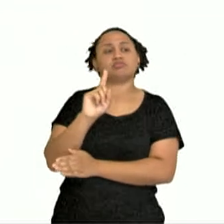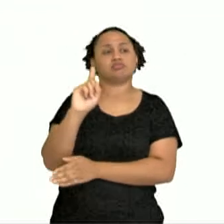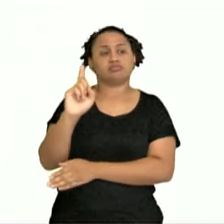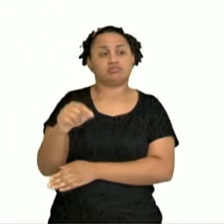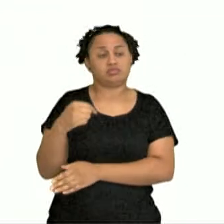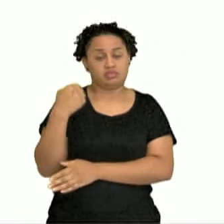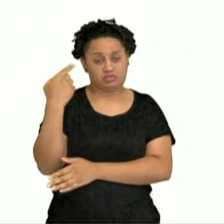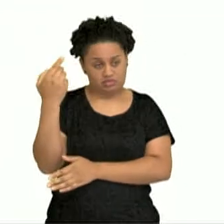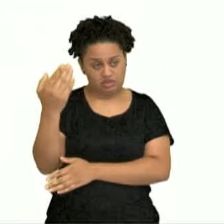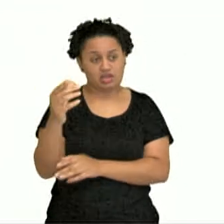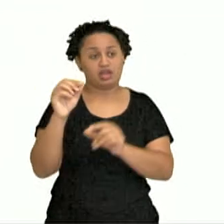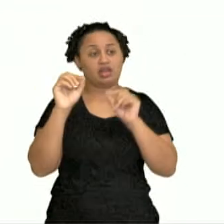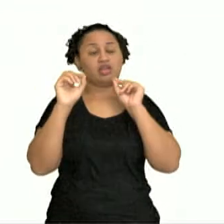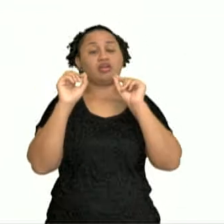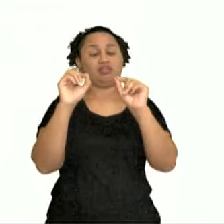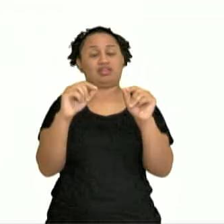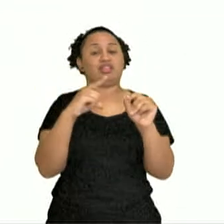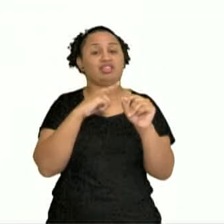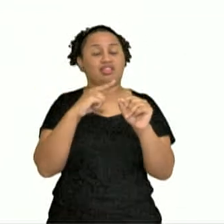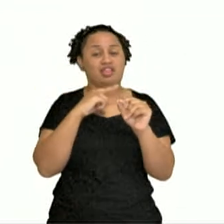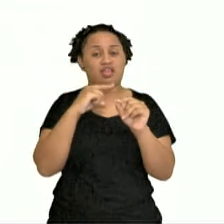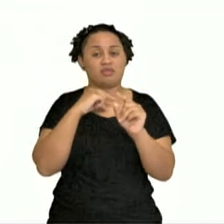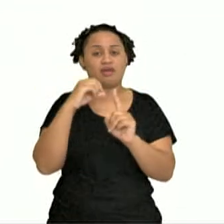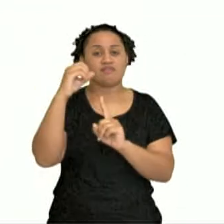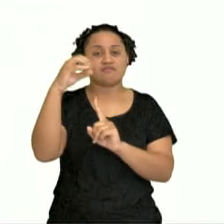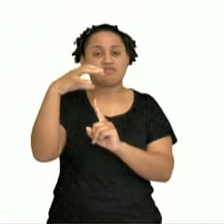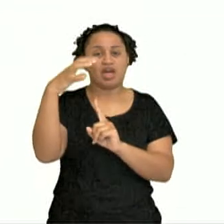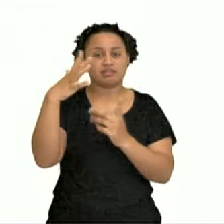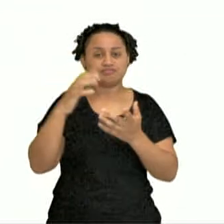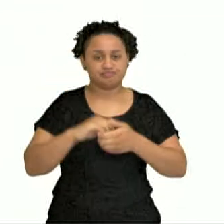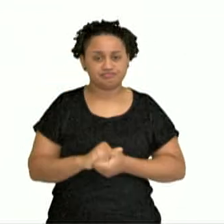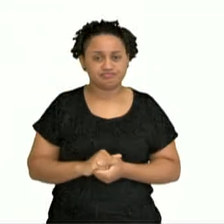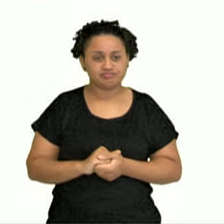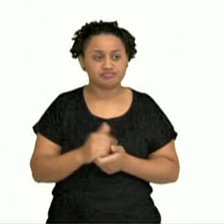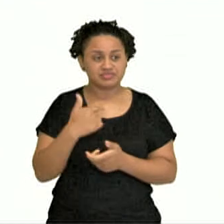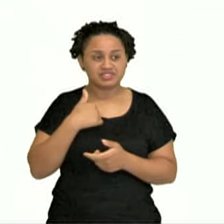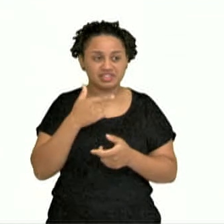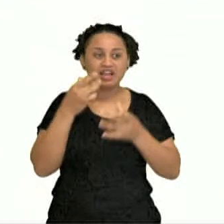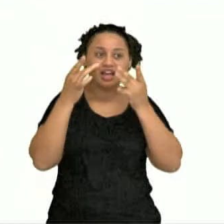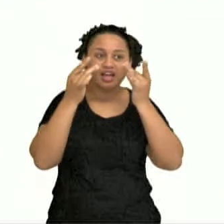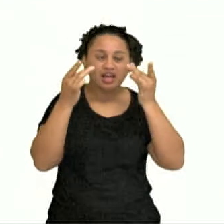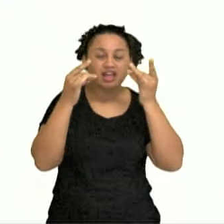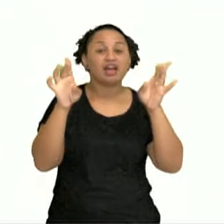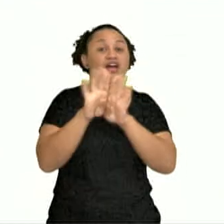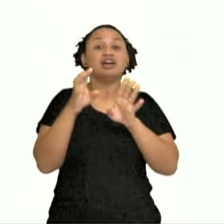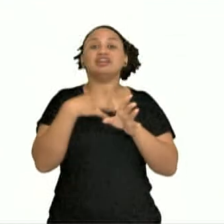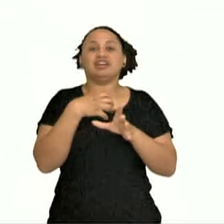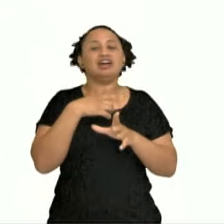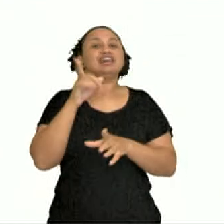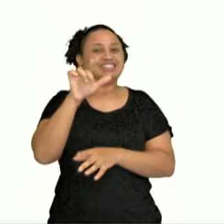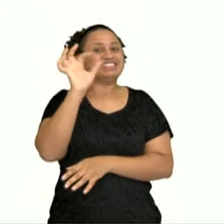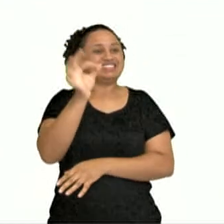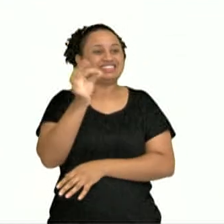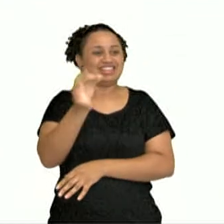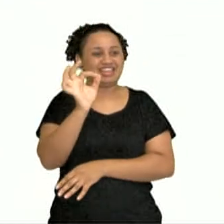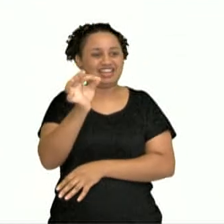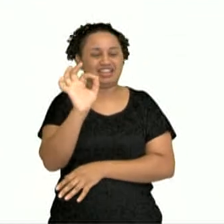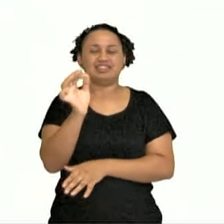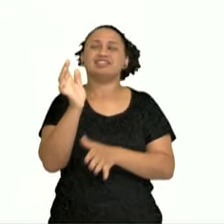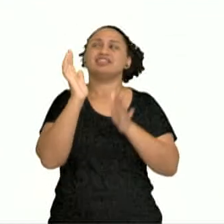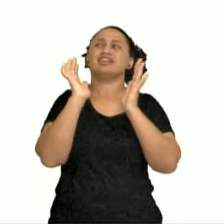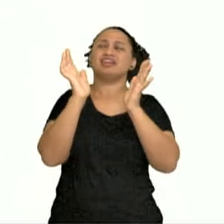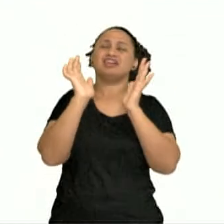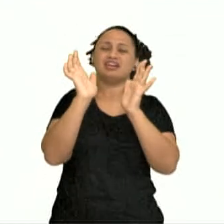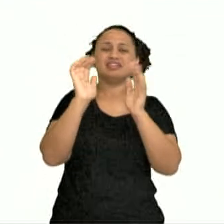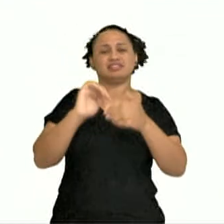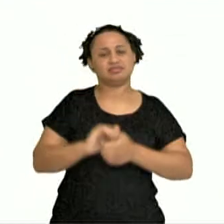que chega o sinal do Wi-Fi. Até o Gaturro fica feliz com o sinal do Wi-Fi, né? Aí ele diz, gracias,